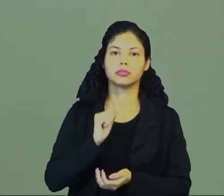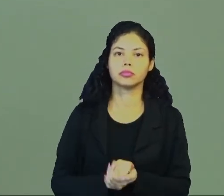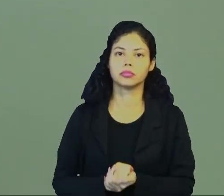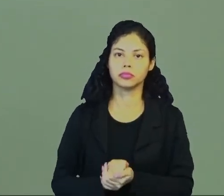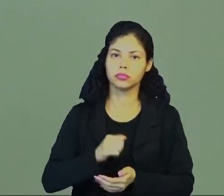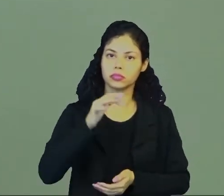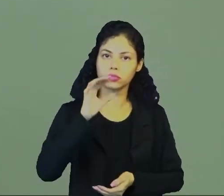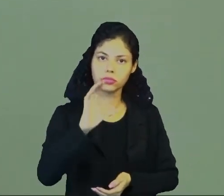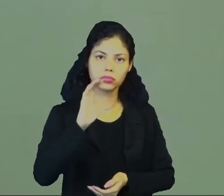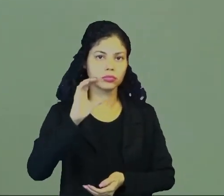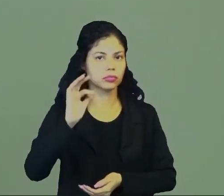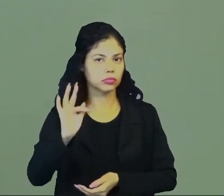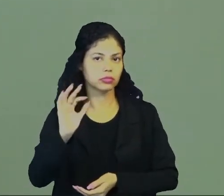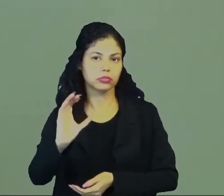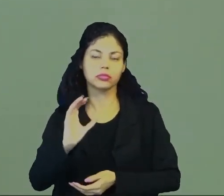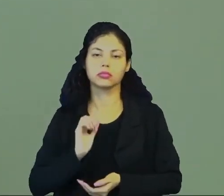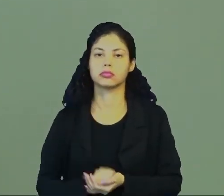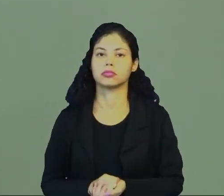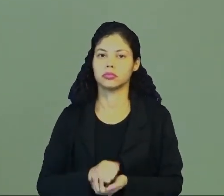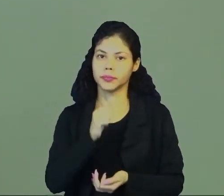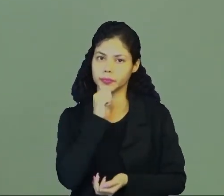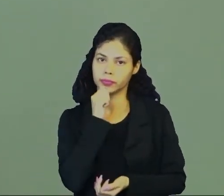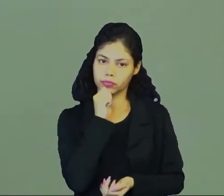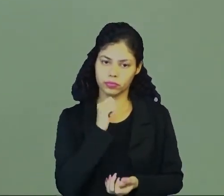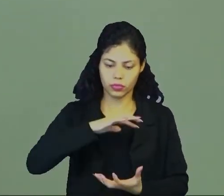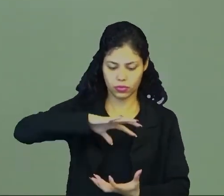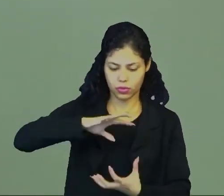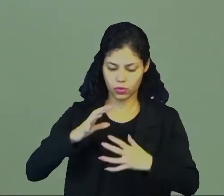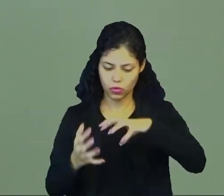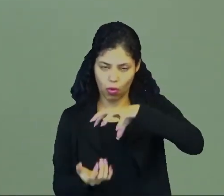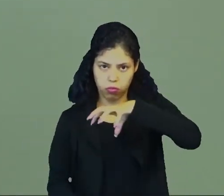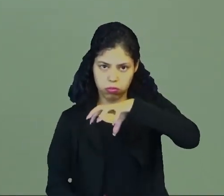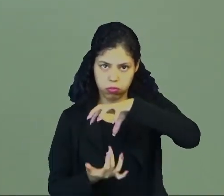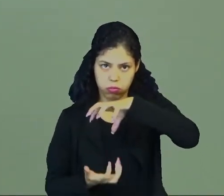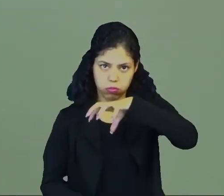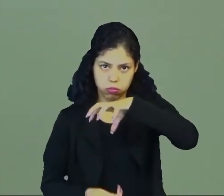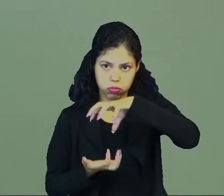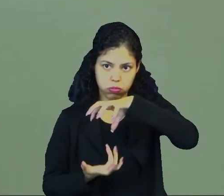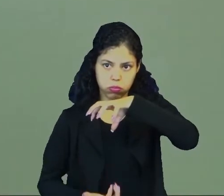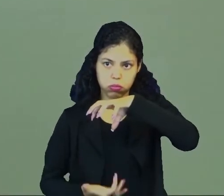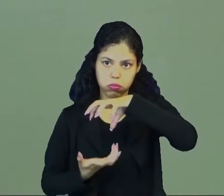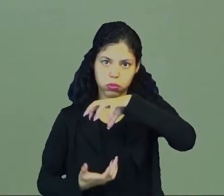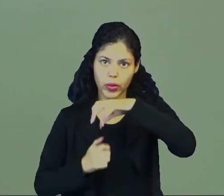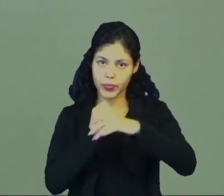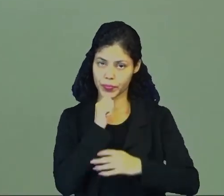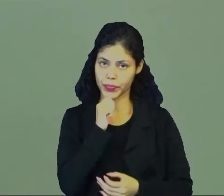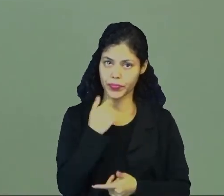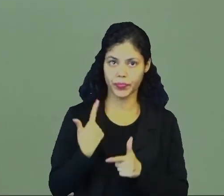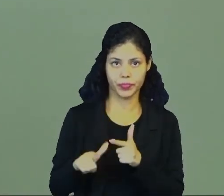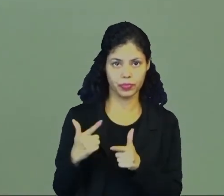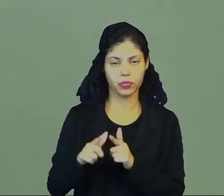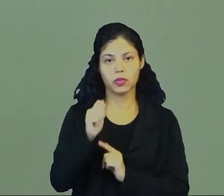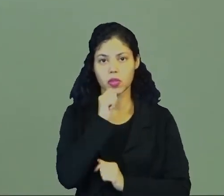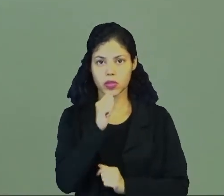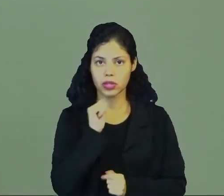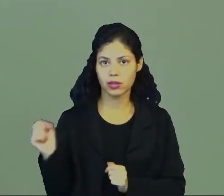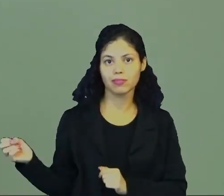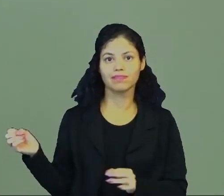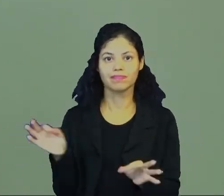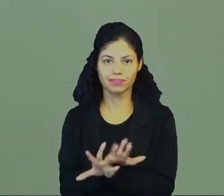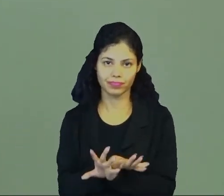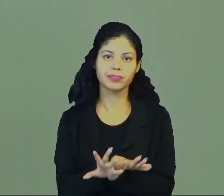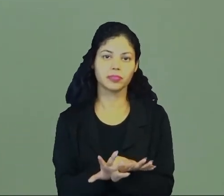os CFCs, nós temos também o efeito estufa, a chuva ácida, todos eles são problemas que afetam